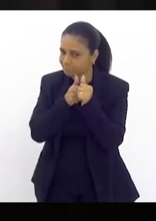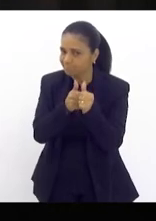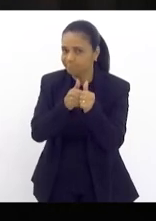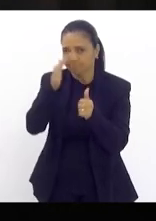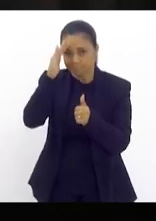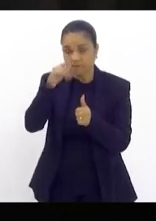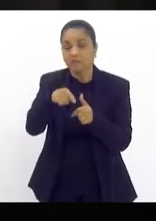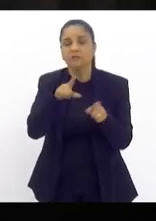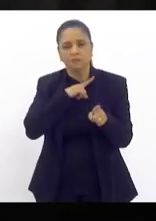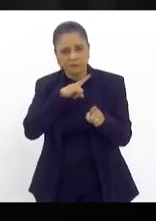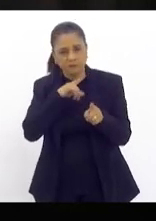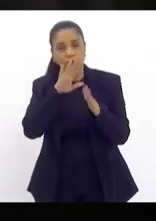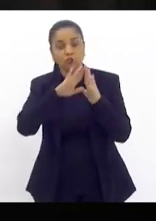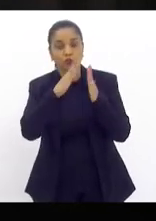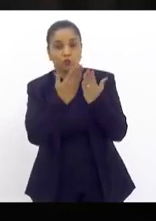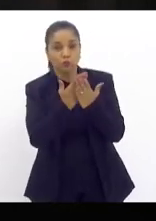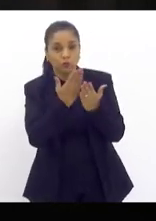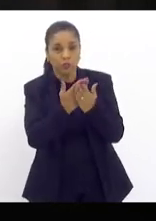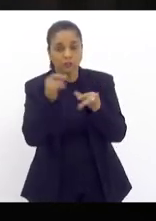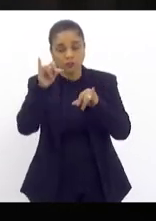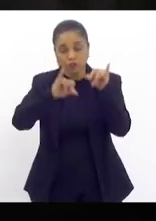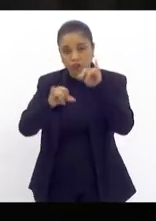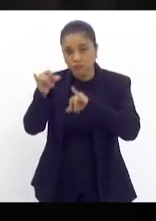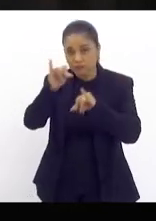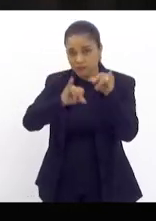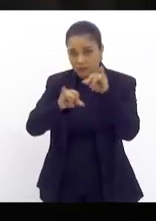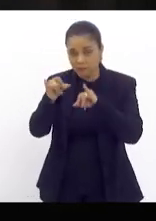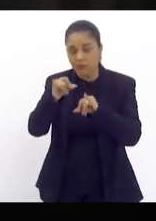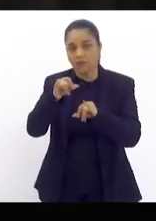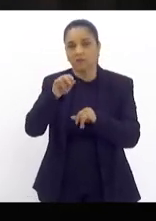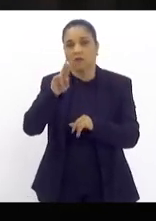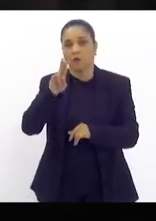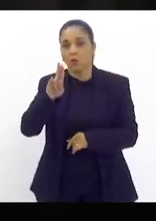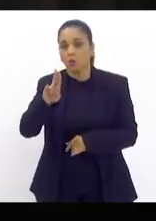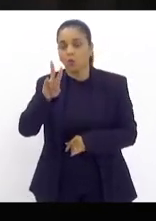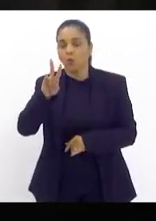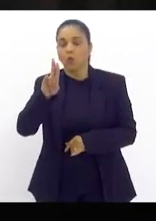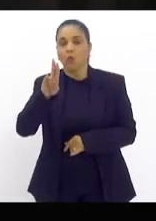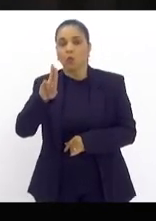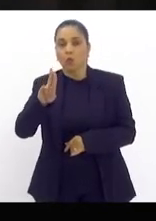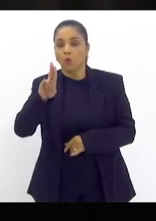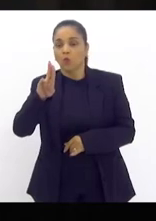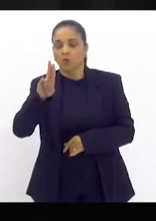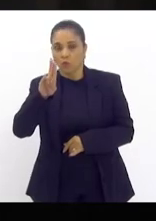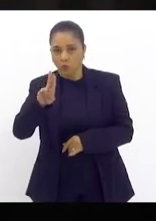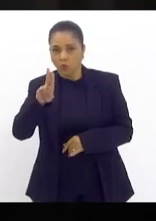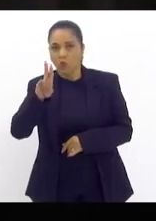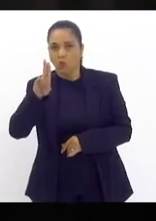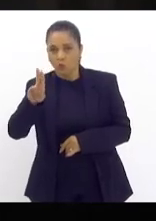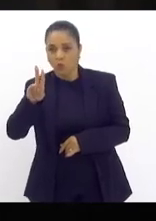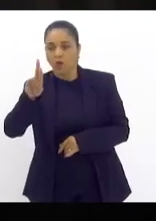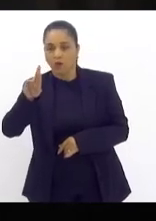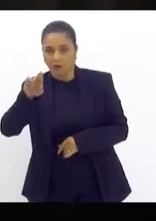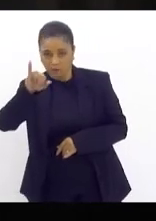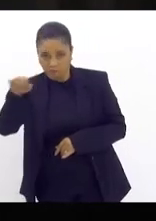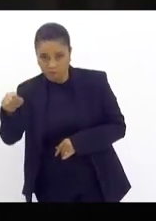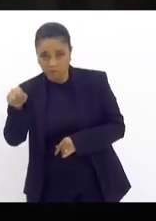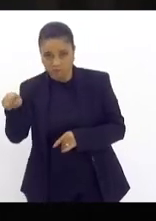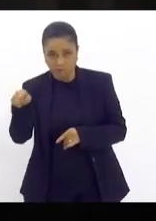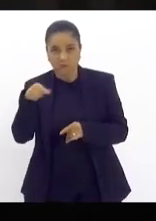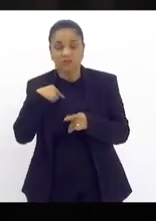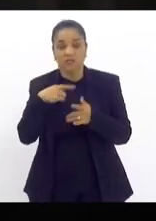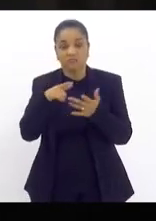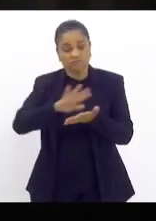Instituto de Química da Universidade Federal Rural do Rio de Janeiro, estão sendo ameaçados de massacre e estupro